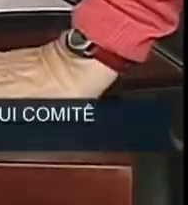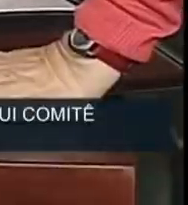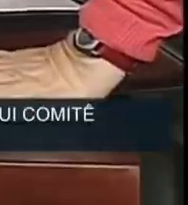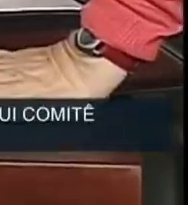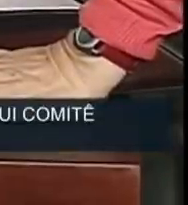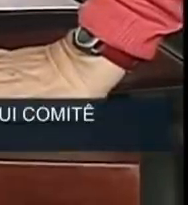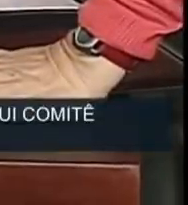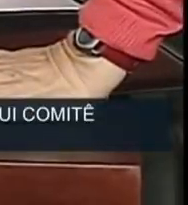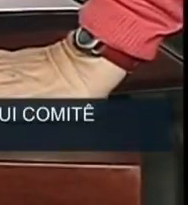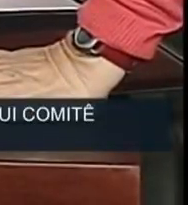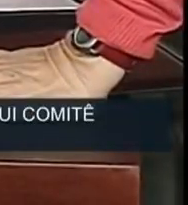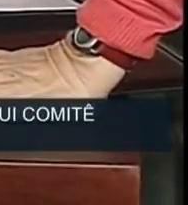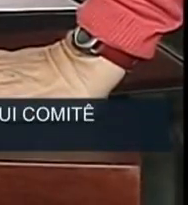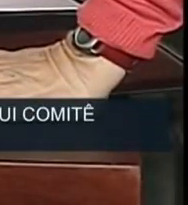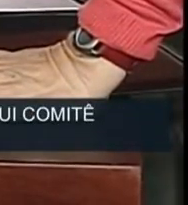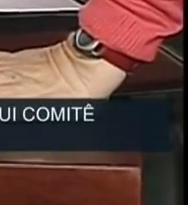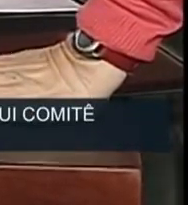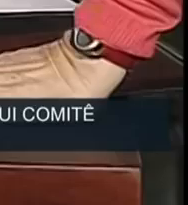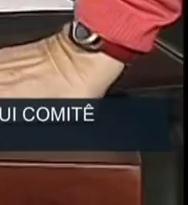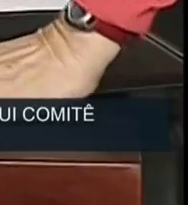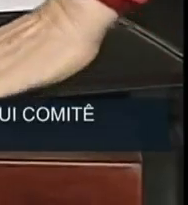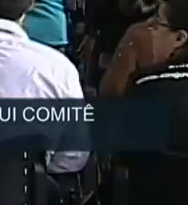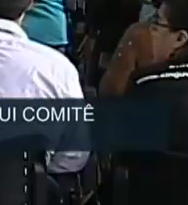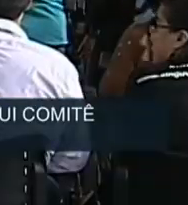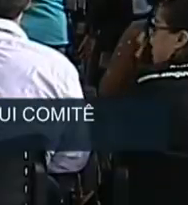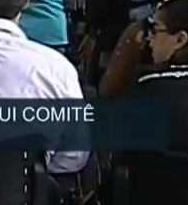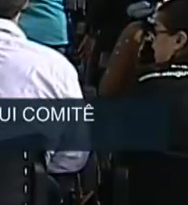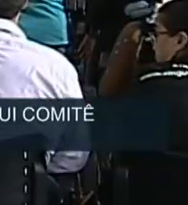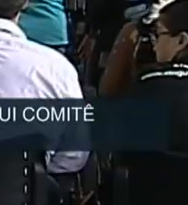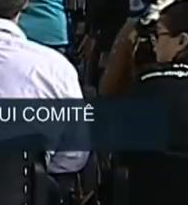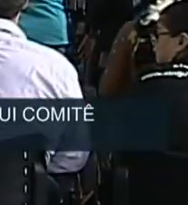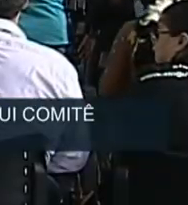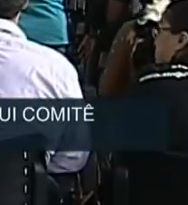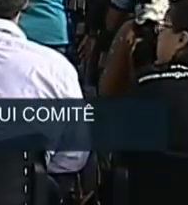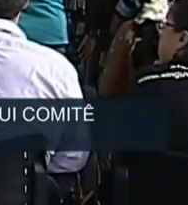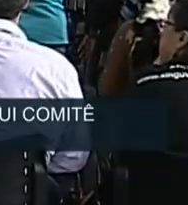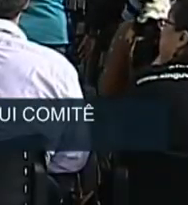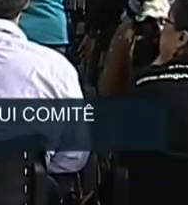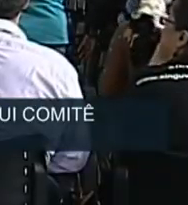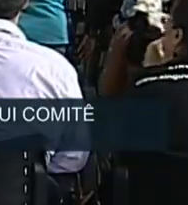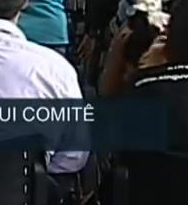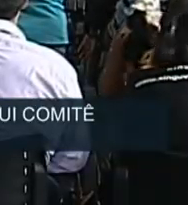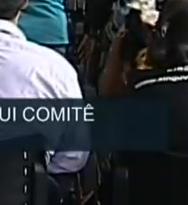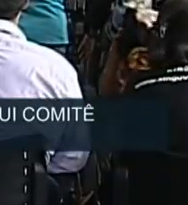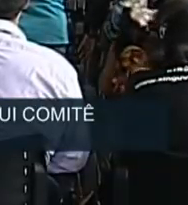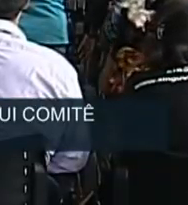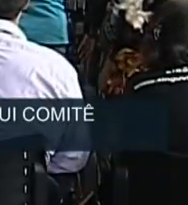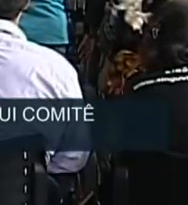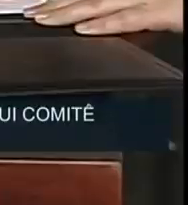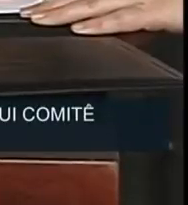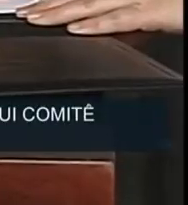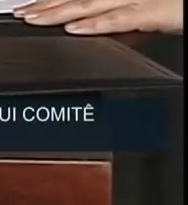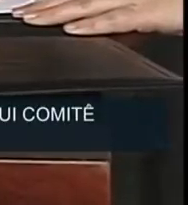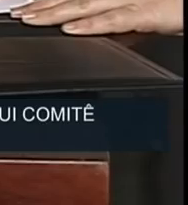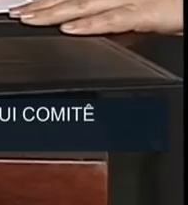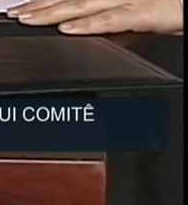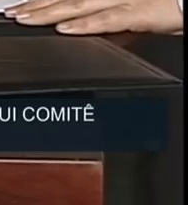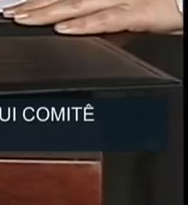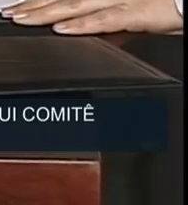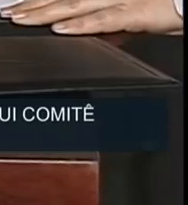O secretário de Segurança Alimentar e Nutricional do Ministério do Desenvolvimento Social, Arnoldo Campos, e a representante do Ministério do Desenvolvimento